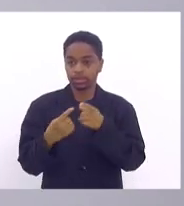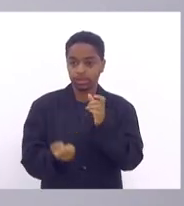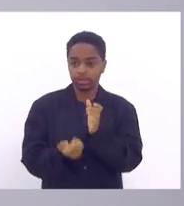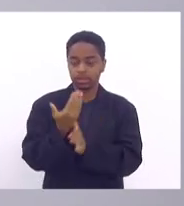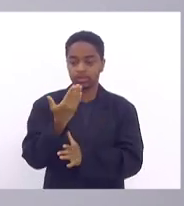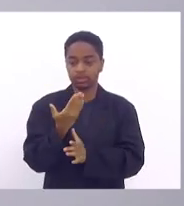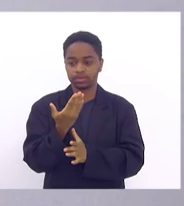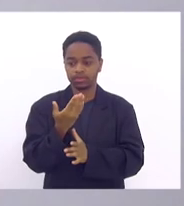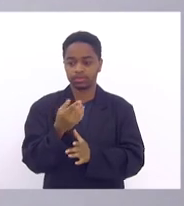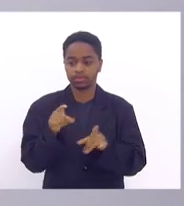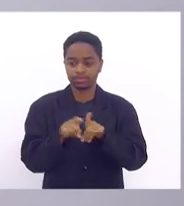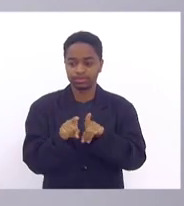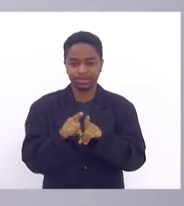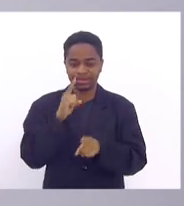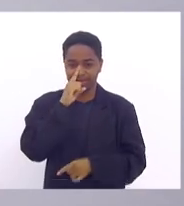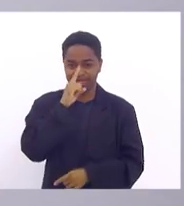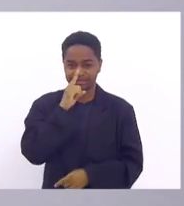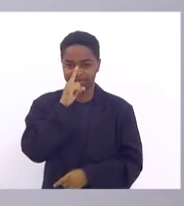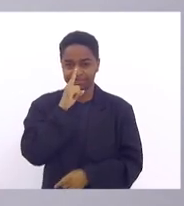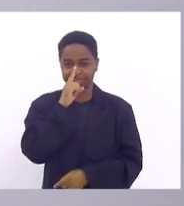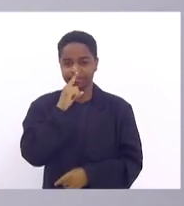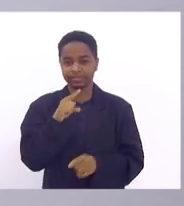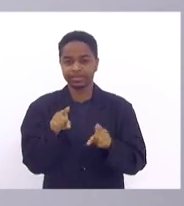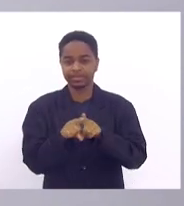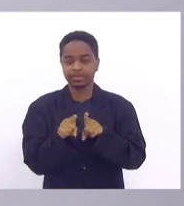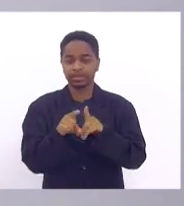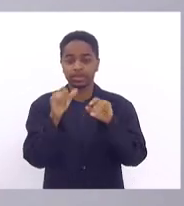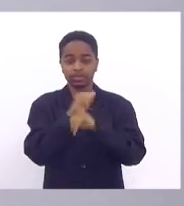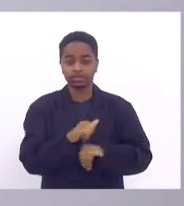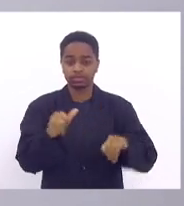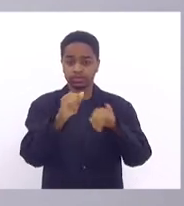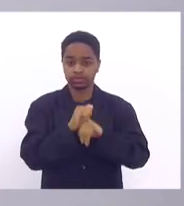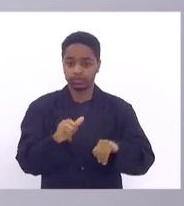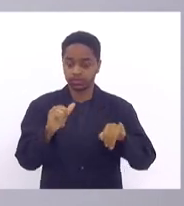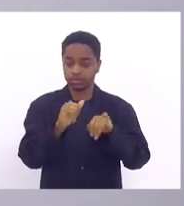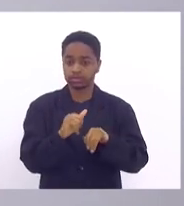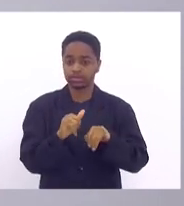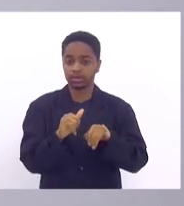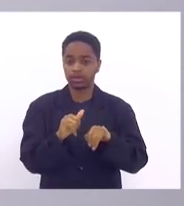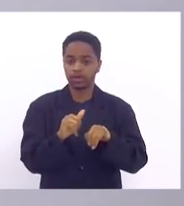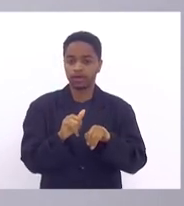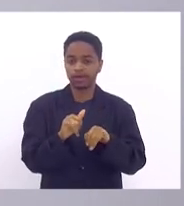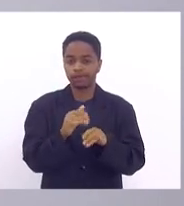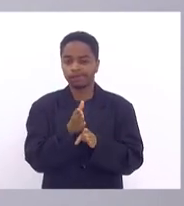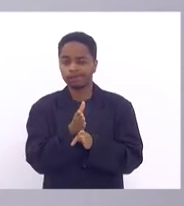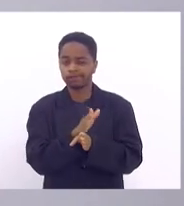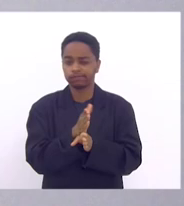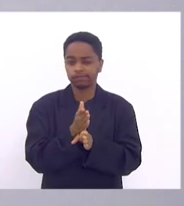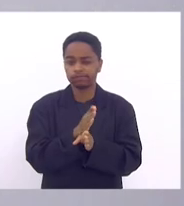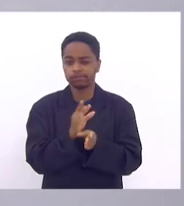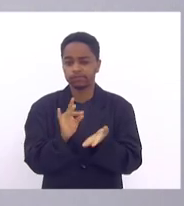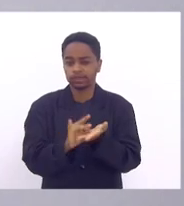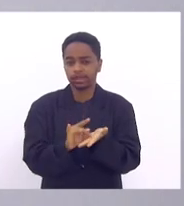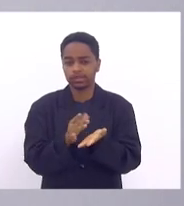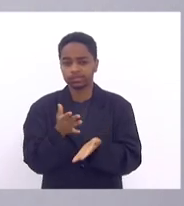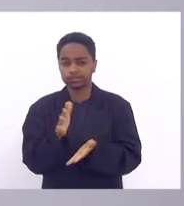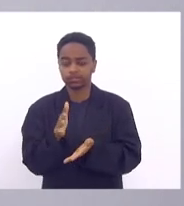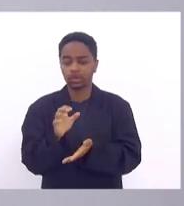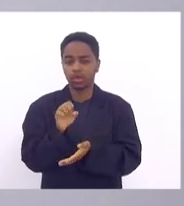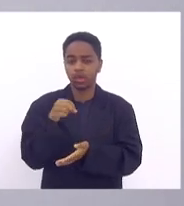sido perigosa que é essa divulgação da meia verdade ou da não da Verdade